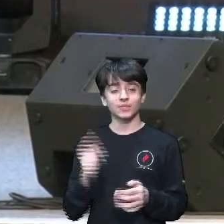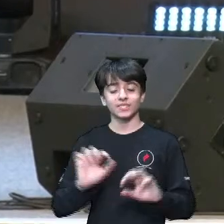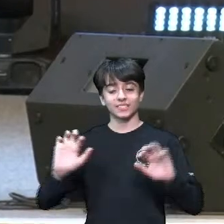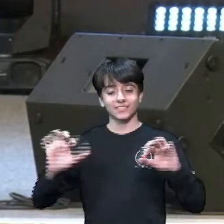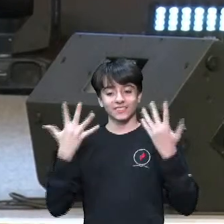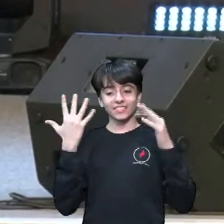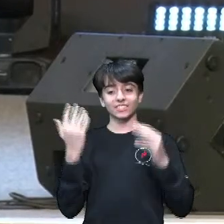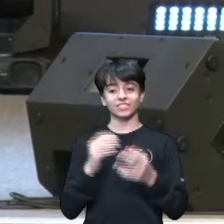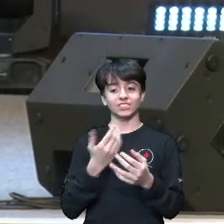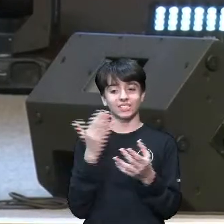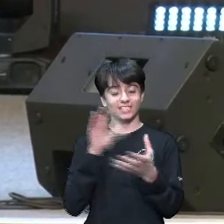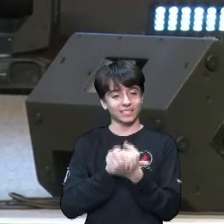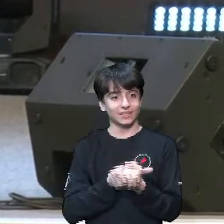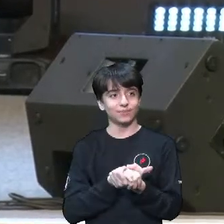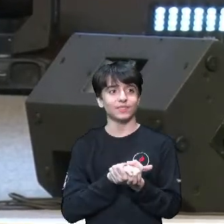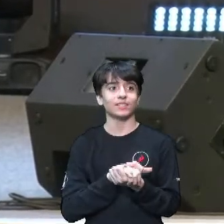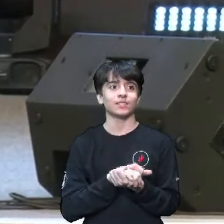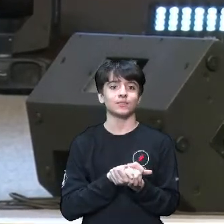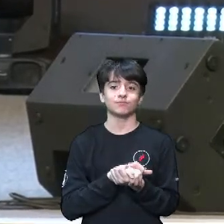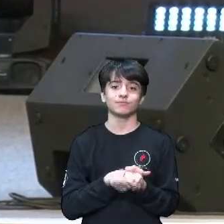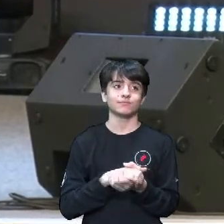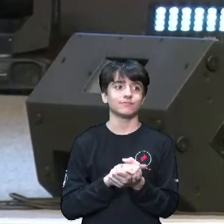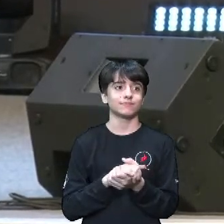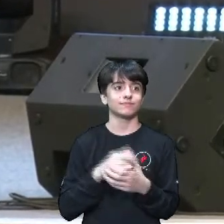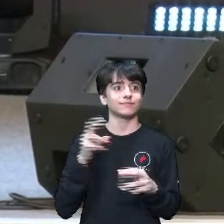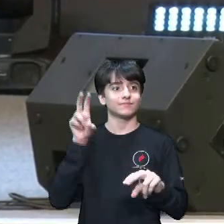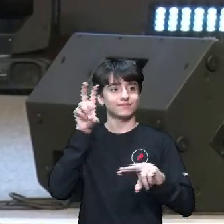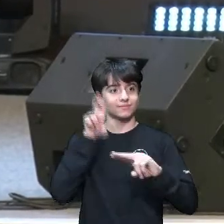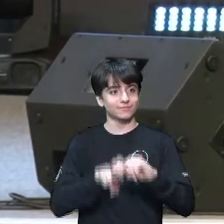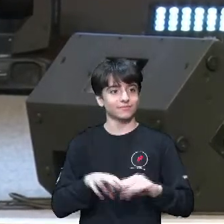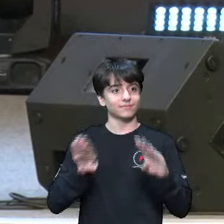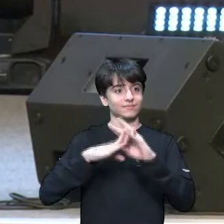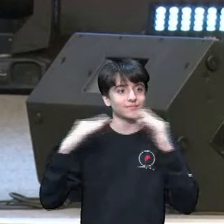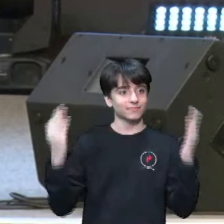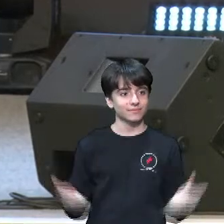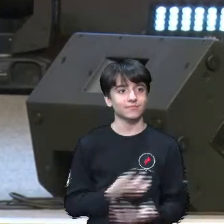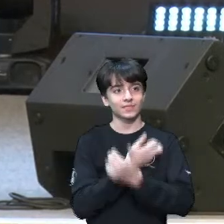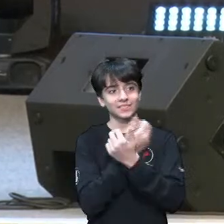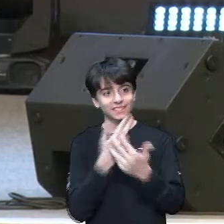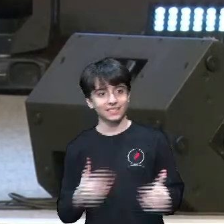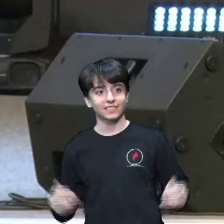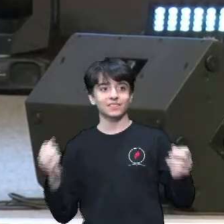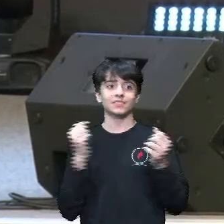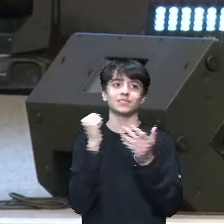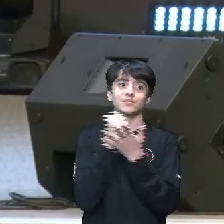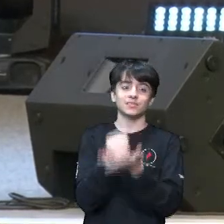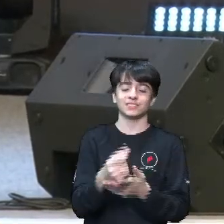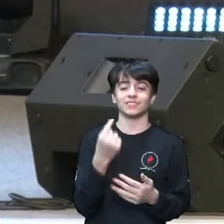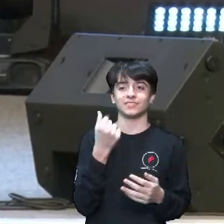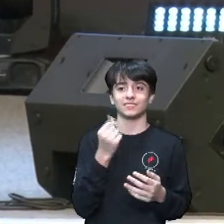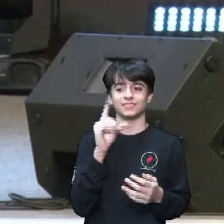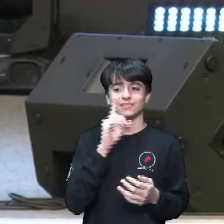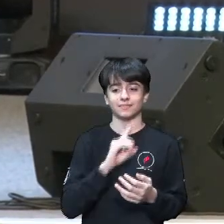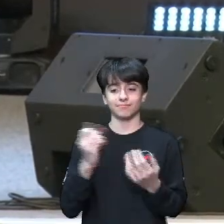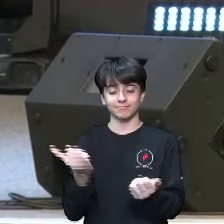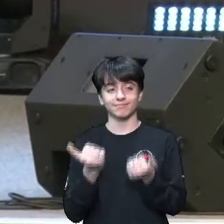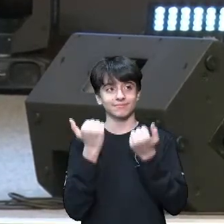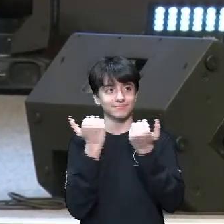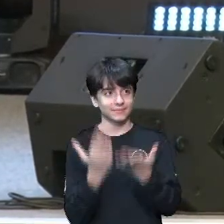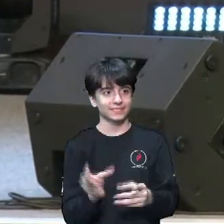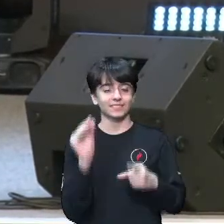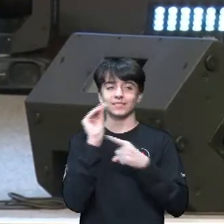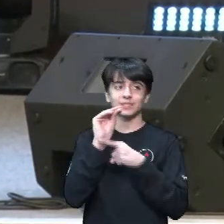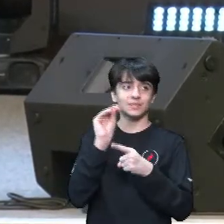casamento, mobília do apartamento e no sustento financeiro. Deus manda, Deus supre, Deus abençoa.